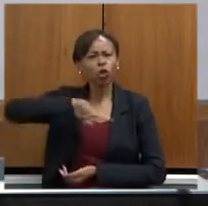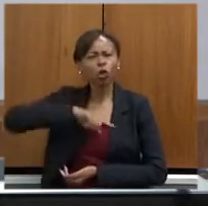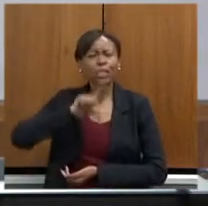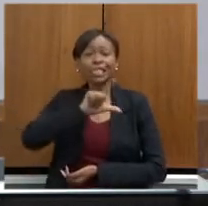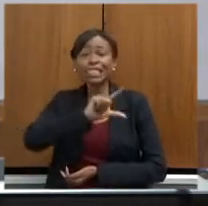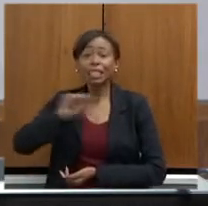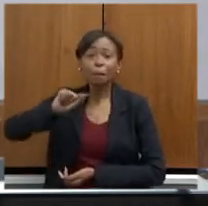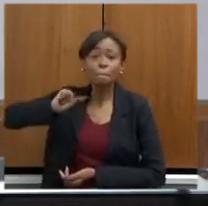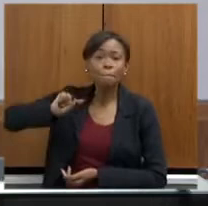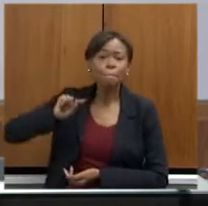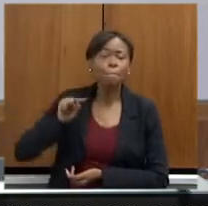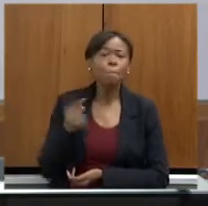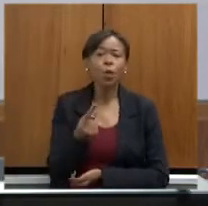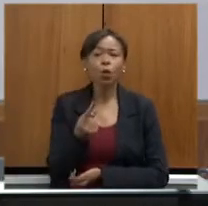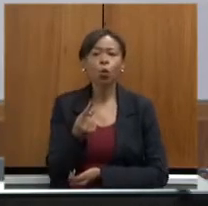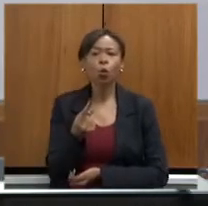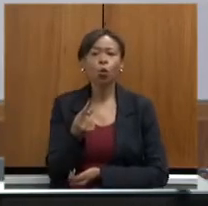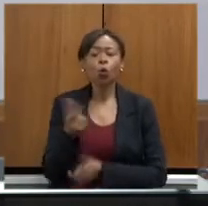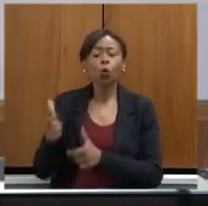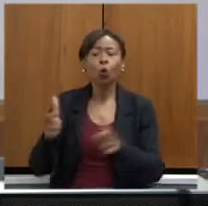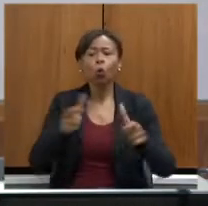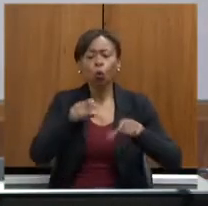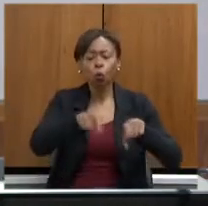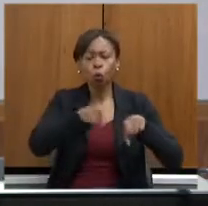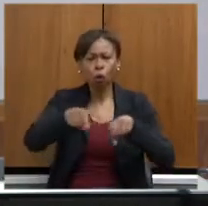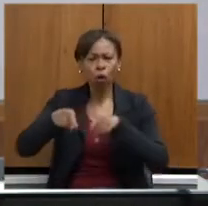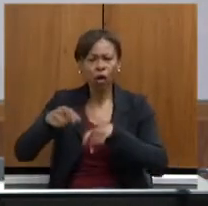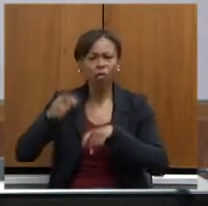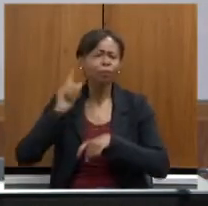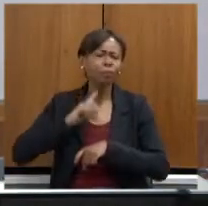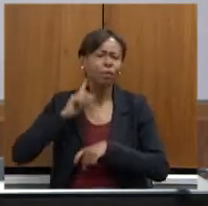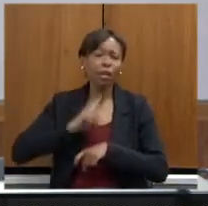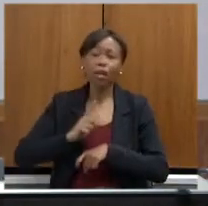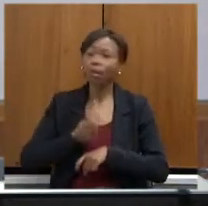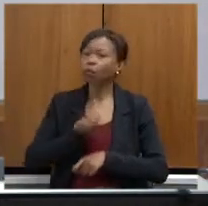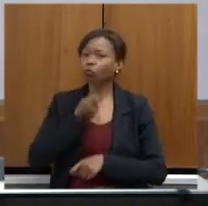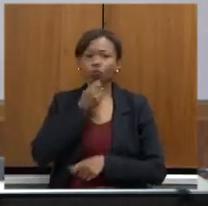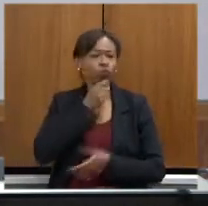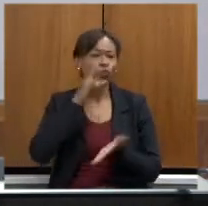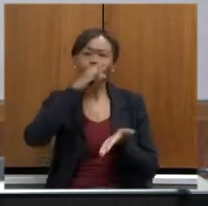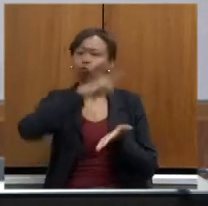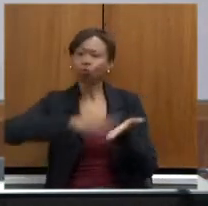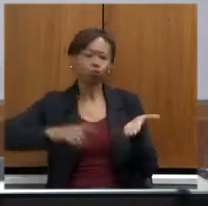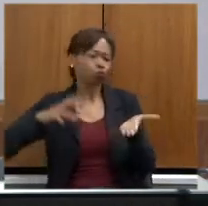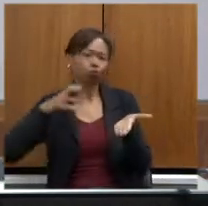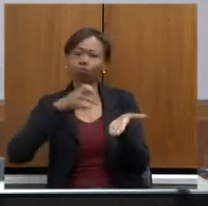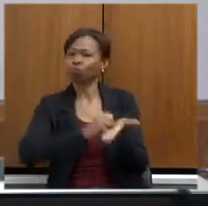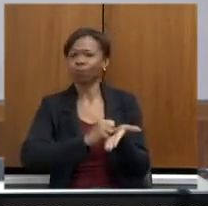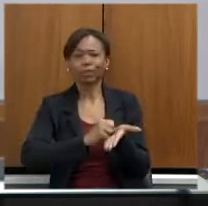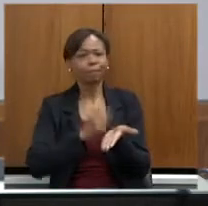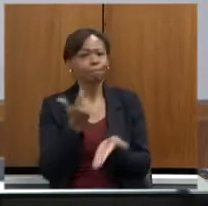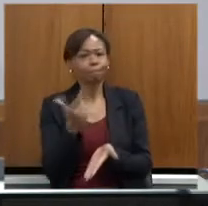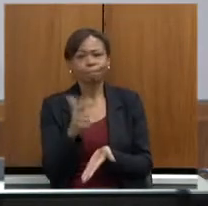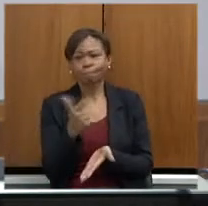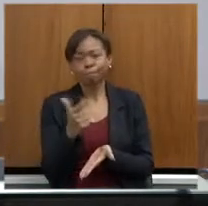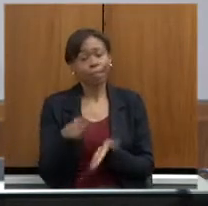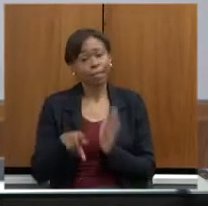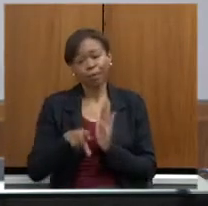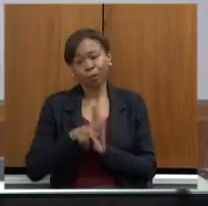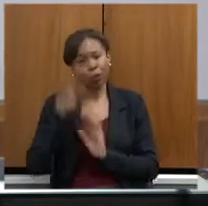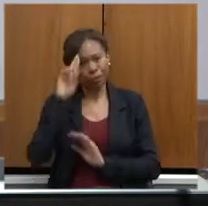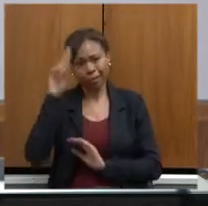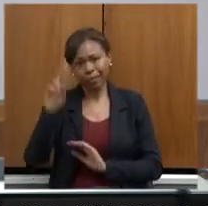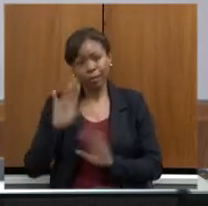propriedades Rurais de Minas Gerais que não tenha o título de proprietário Infelizmente não conseguimos